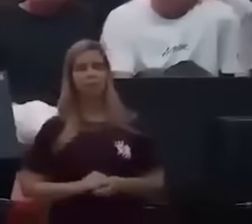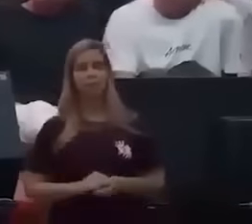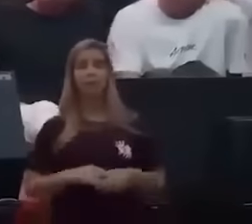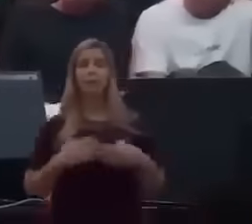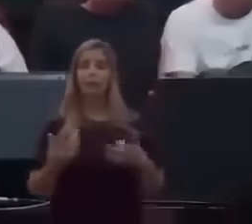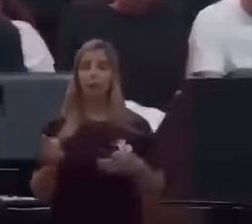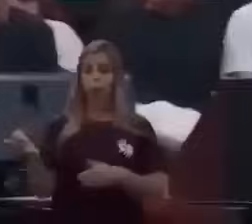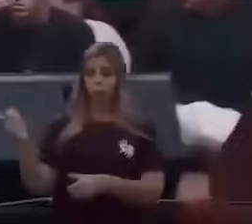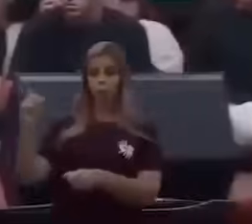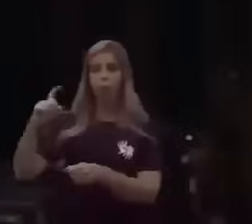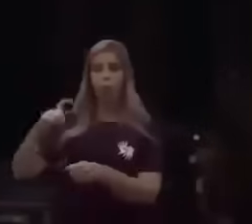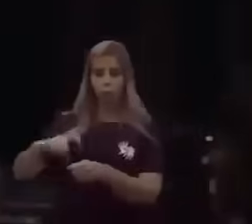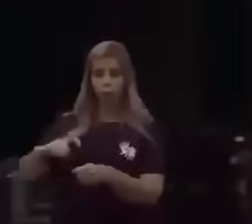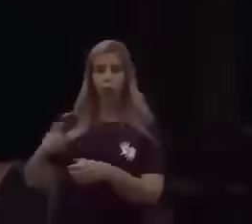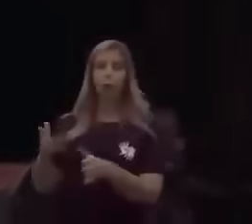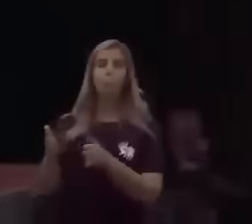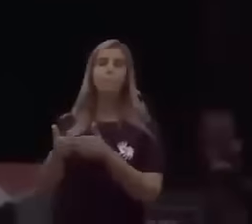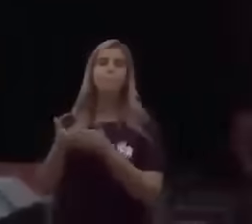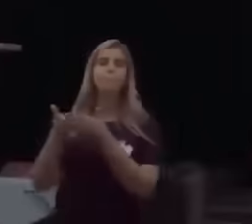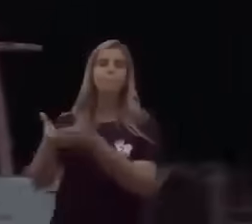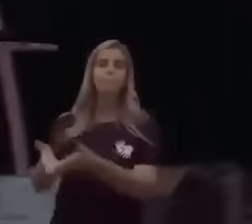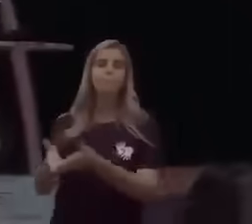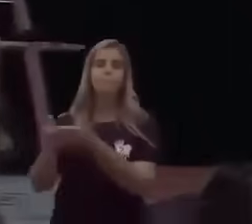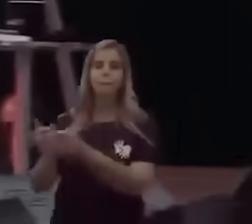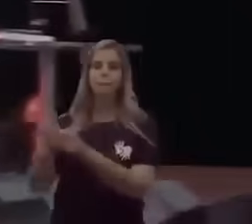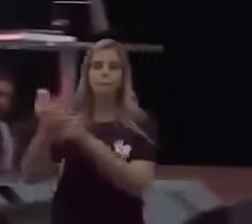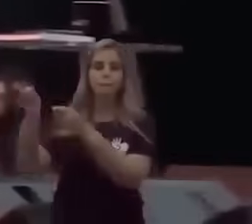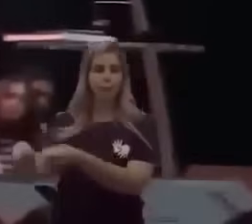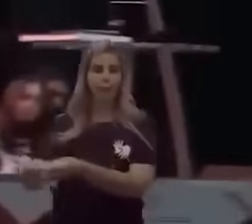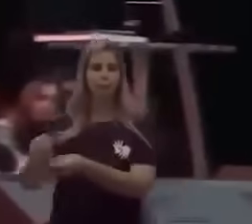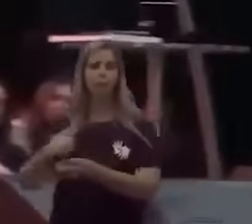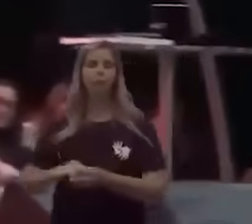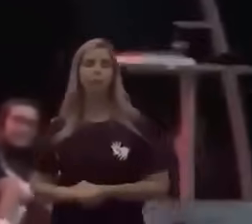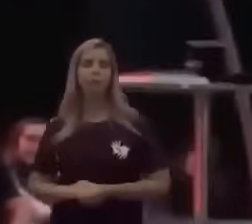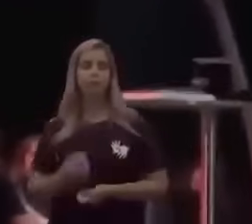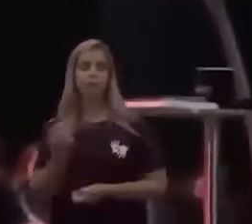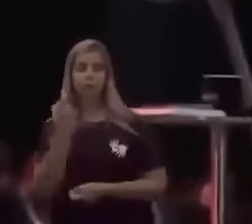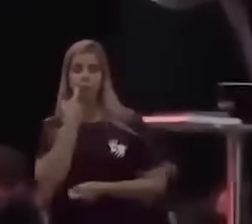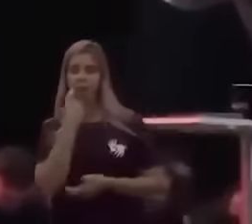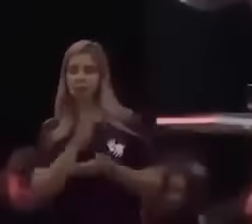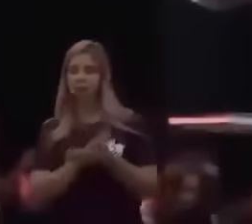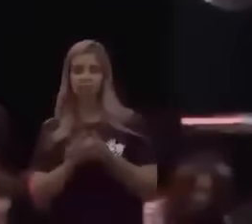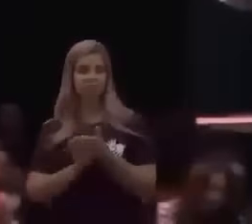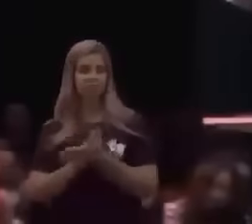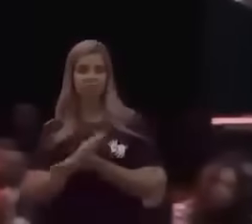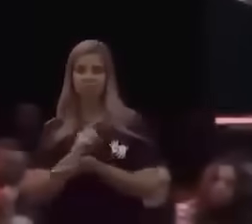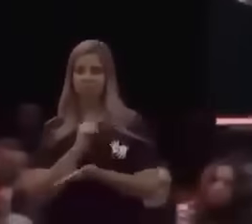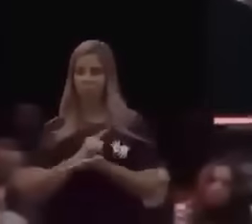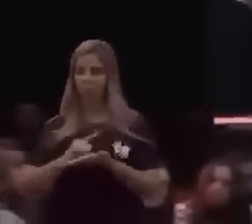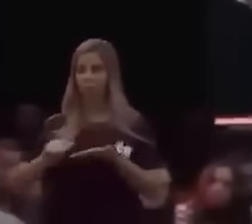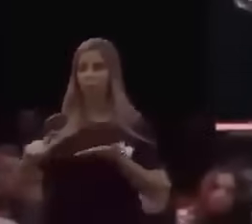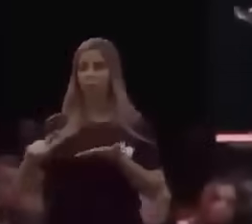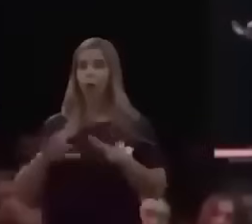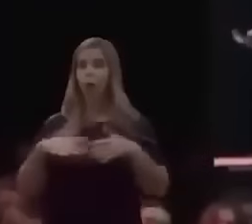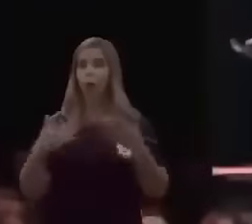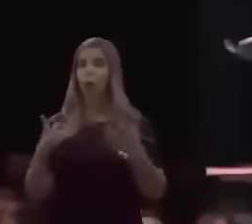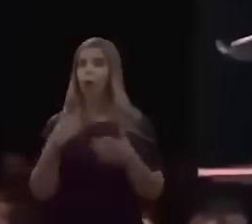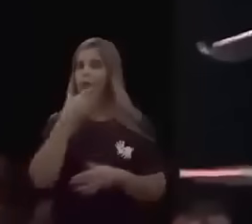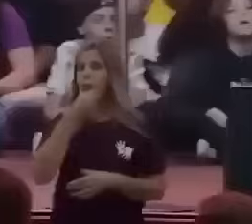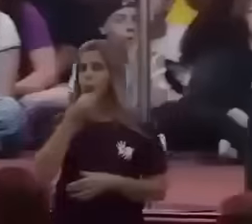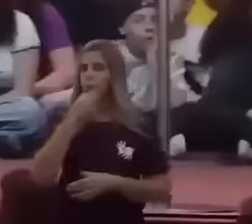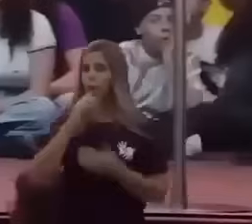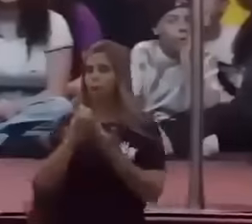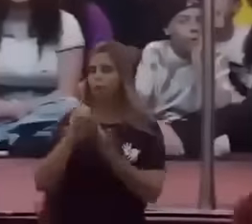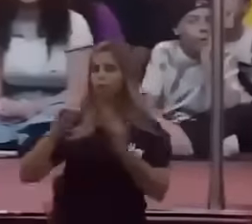Naquela noite, diz a Bíblia, que eles nem uma piaba conseguiram pegar. Quando o homem se afasta de Deus, nem pescar